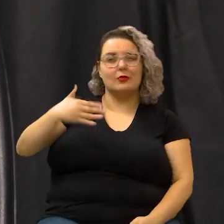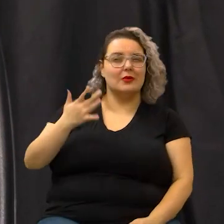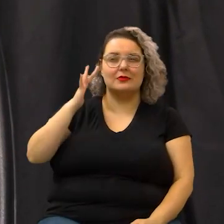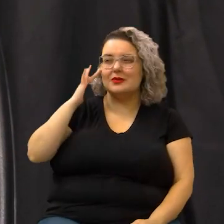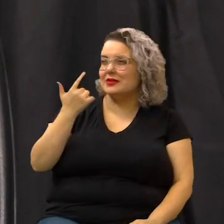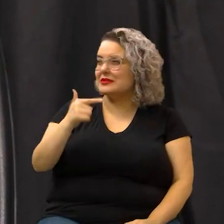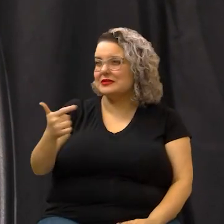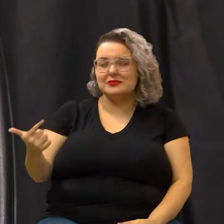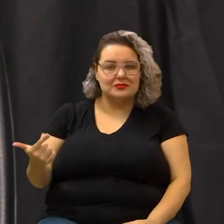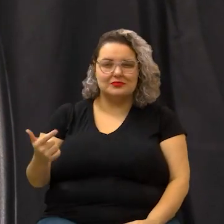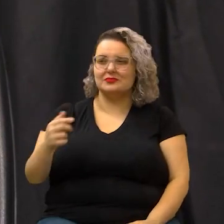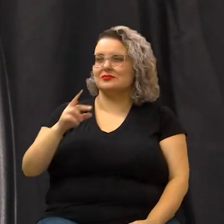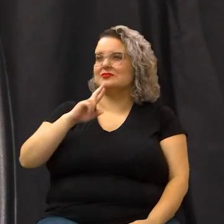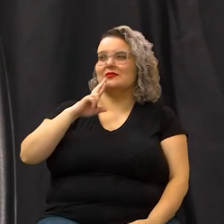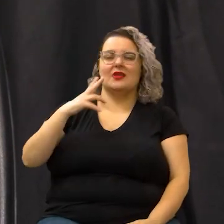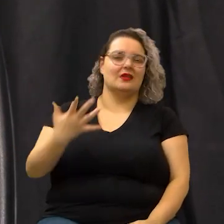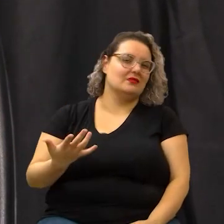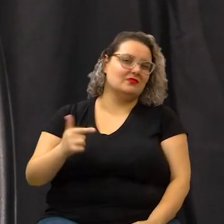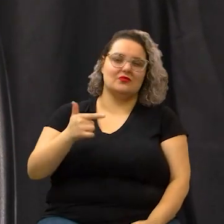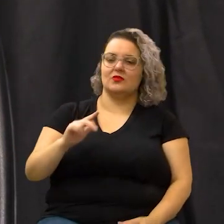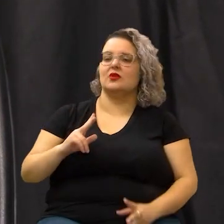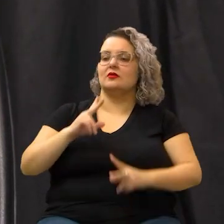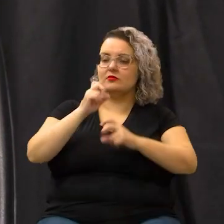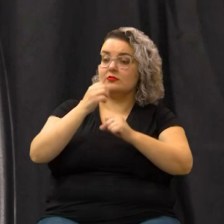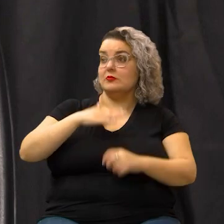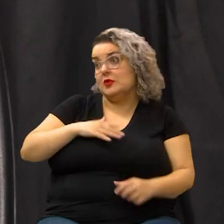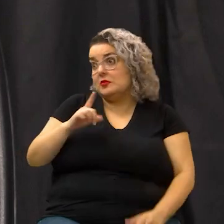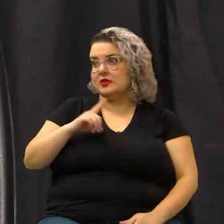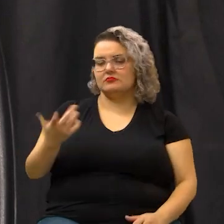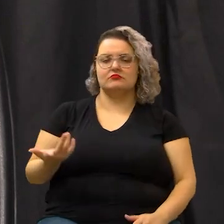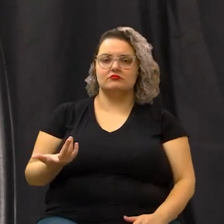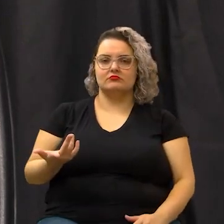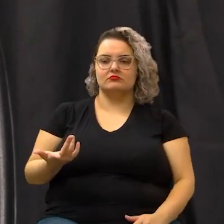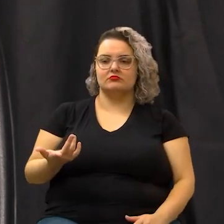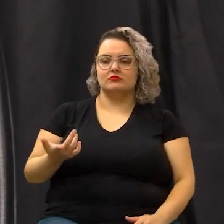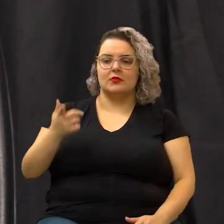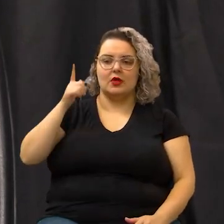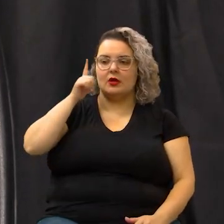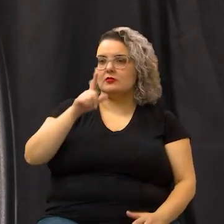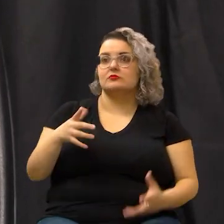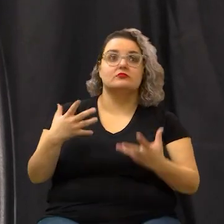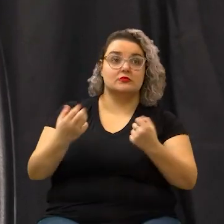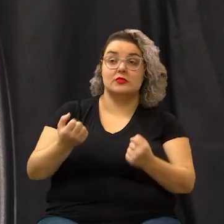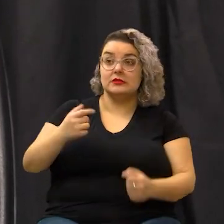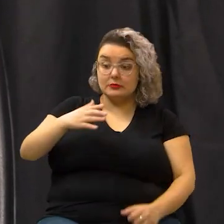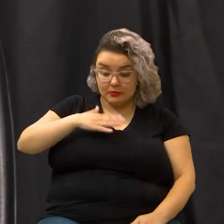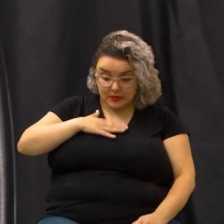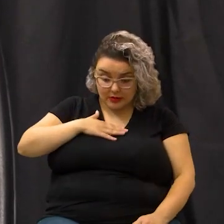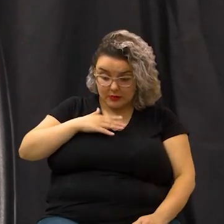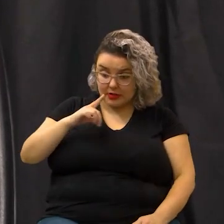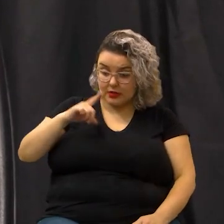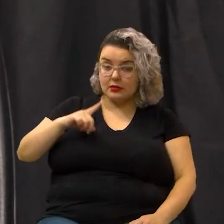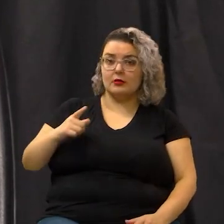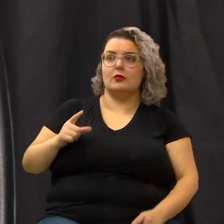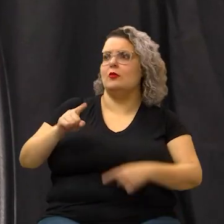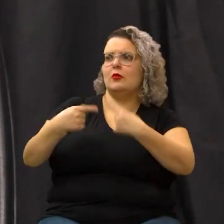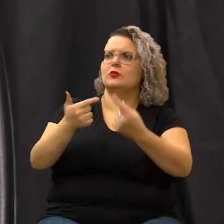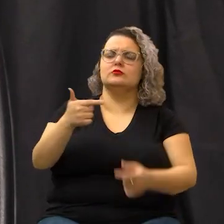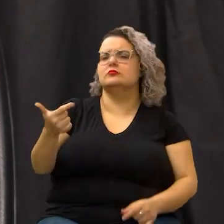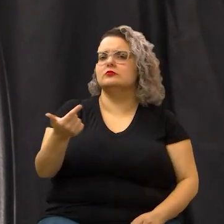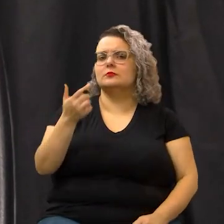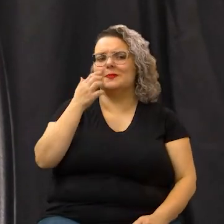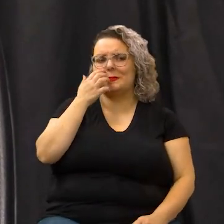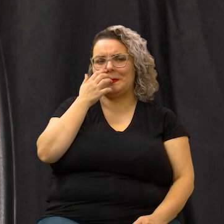para quando você achar que não tem mais jeito, não tem mais força. E para mim teve. Então, poxa, eu não consigo aceitar que se para mim